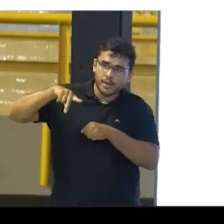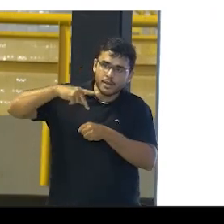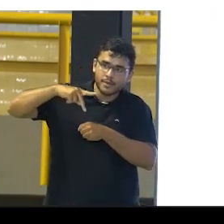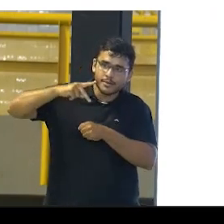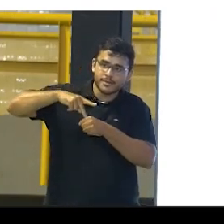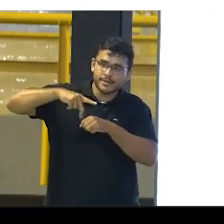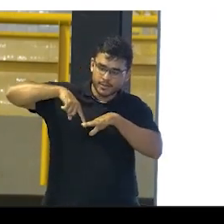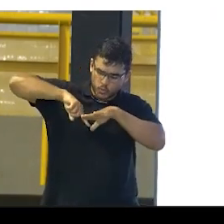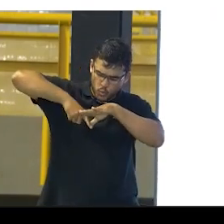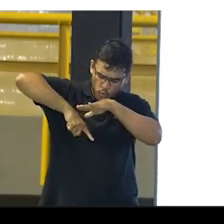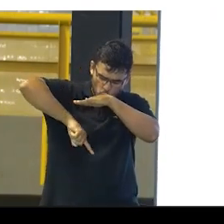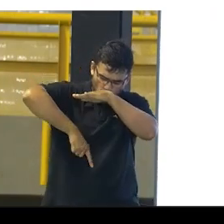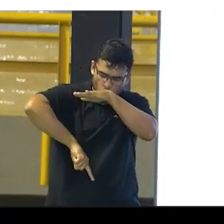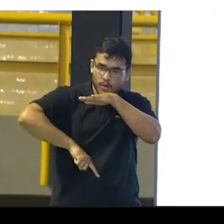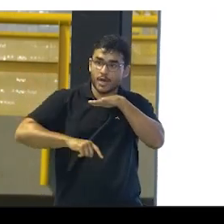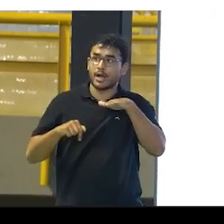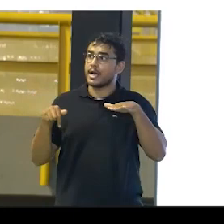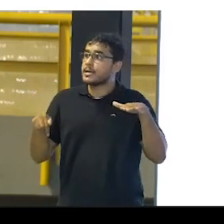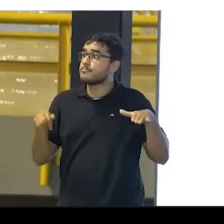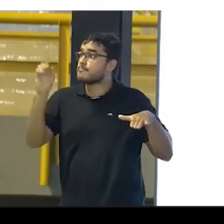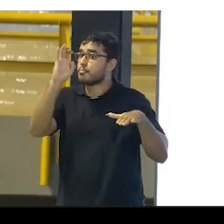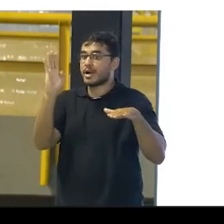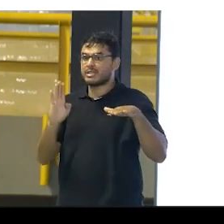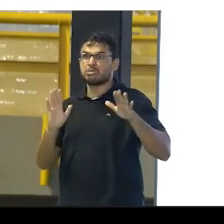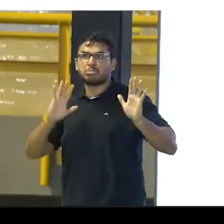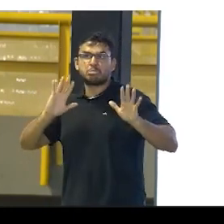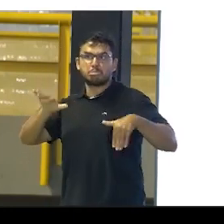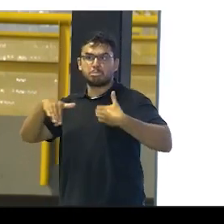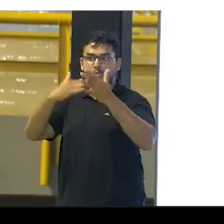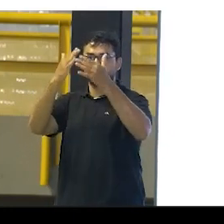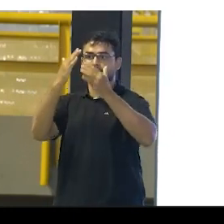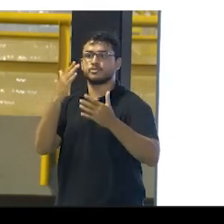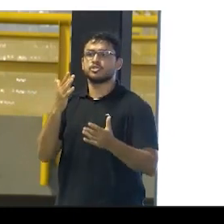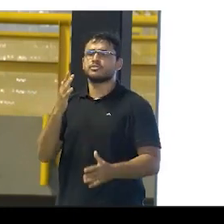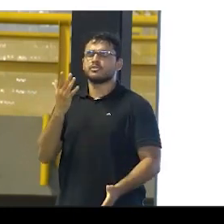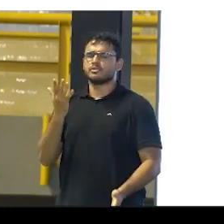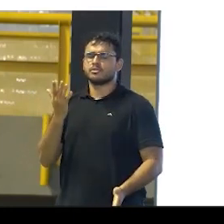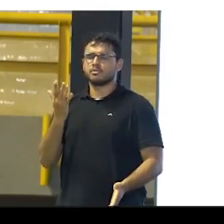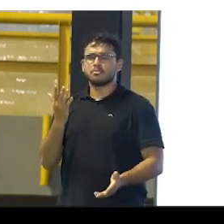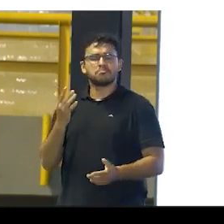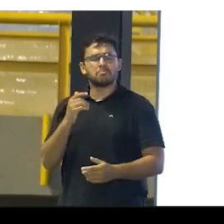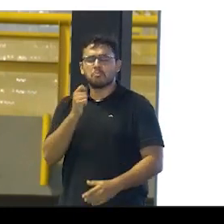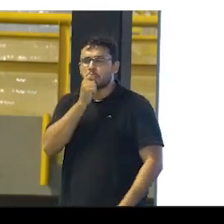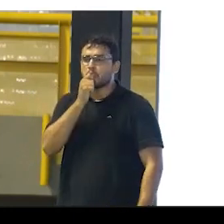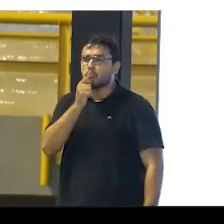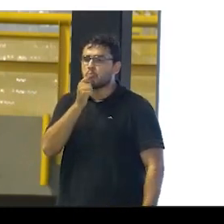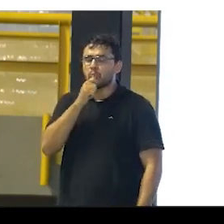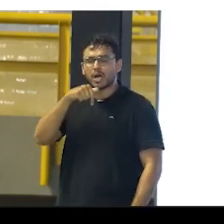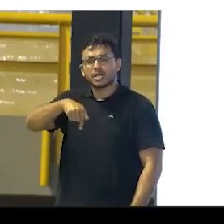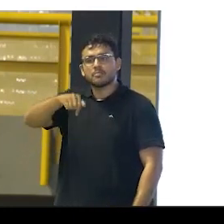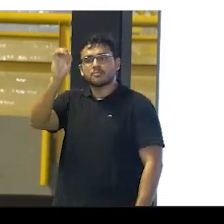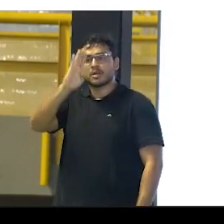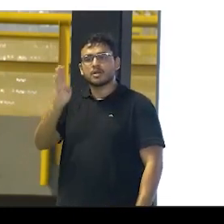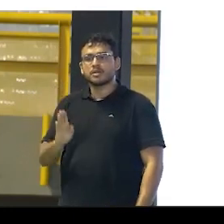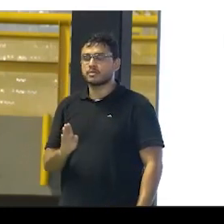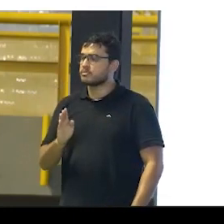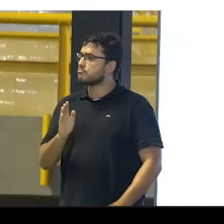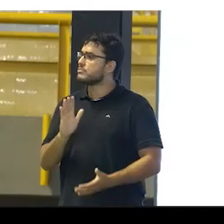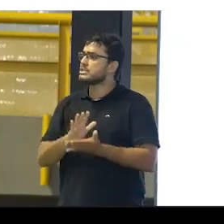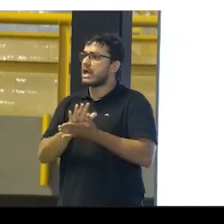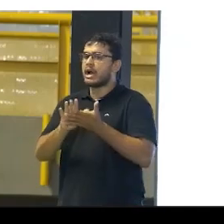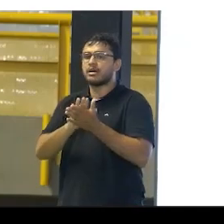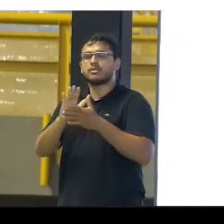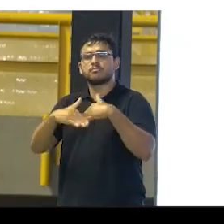A gente vai ser primeiro mundo. Aí, quase 20 anos, continuamos um país